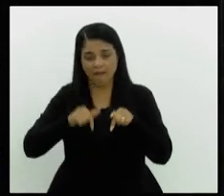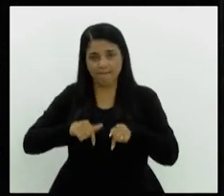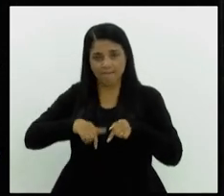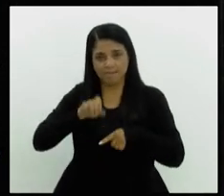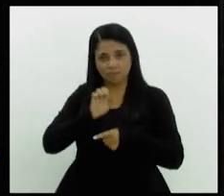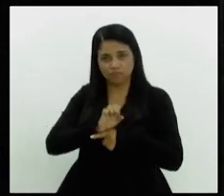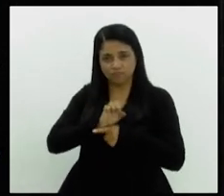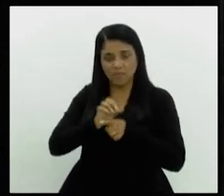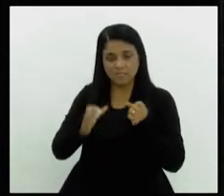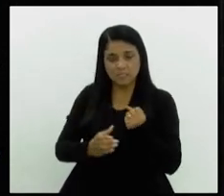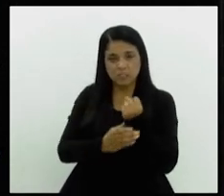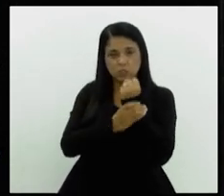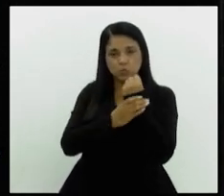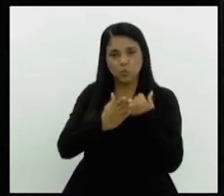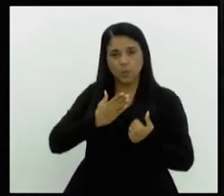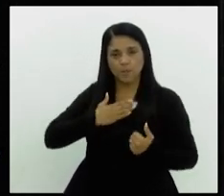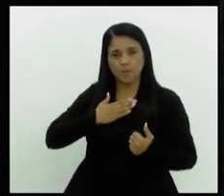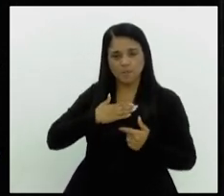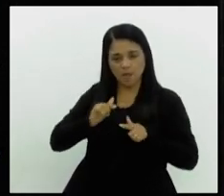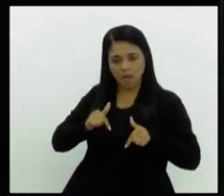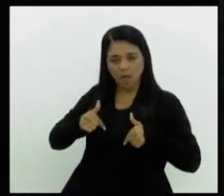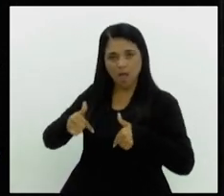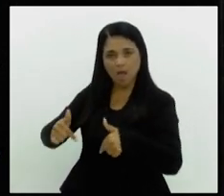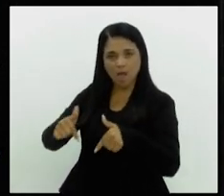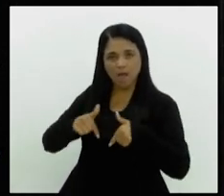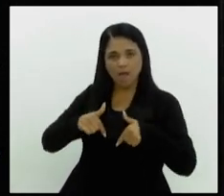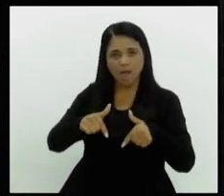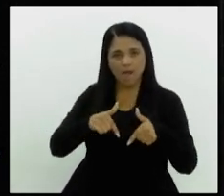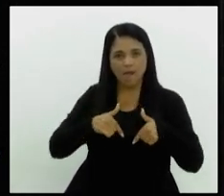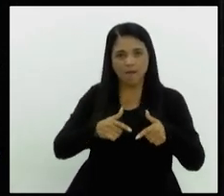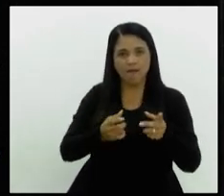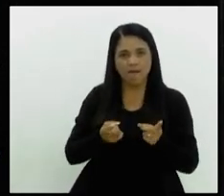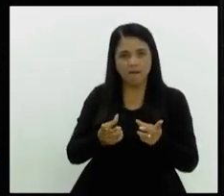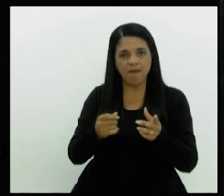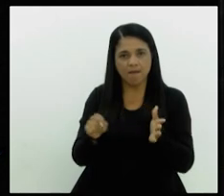é mais seguro para a minha atuação.